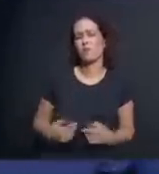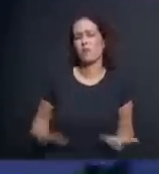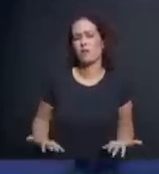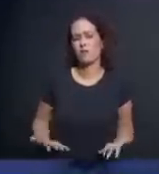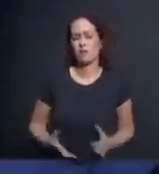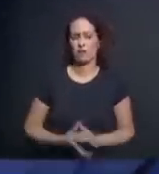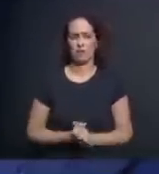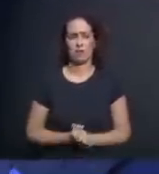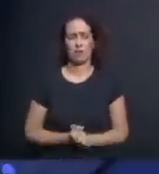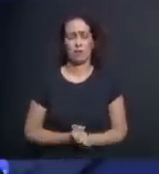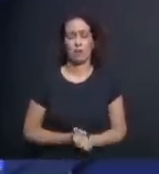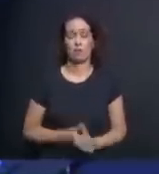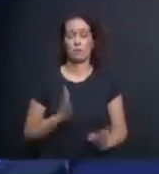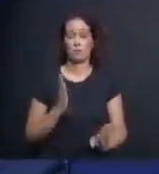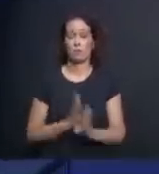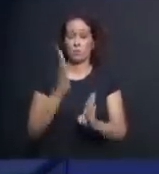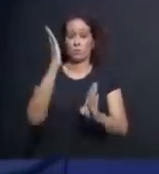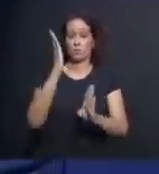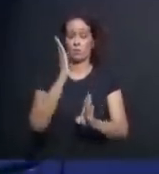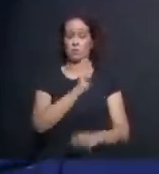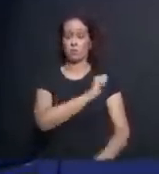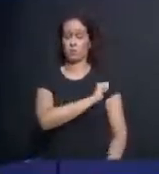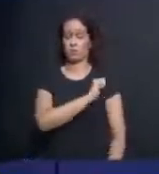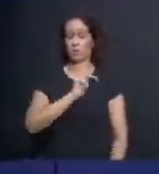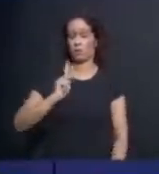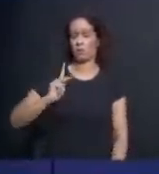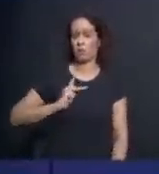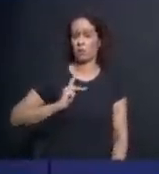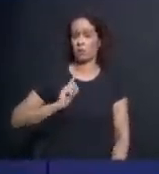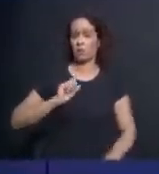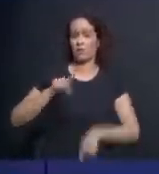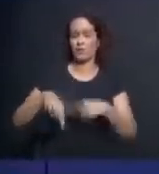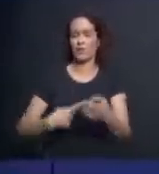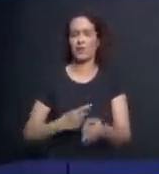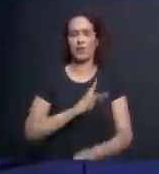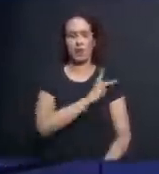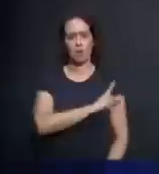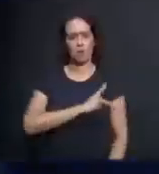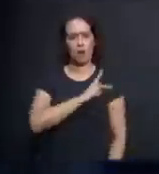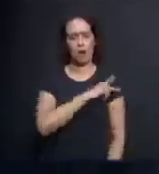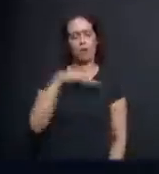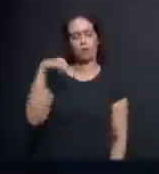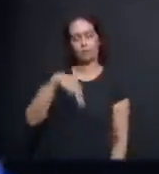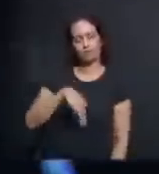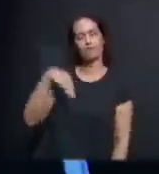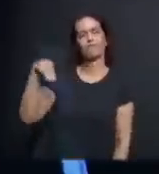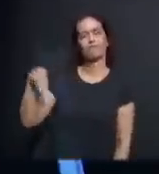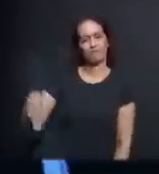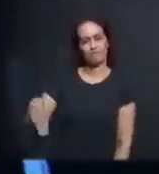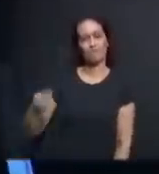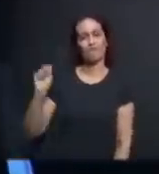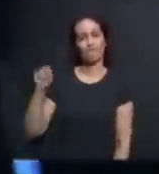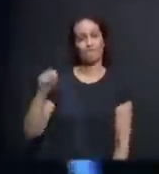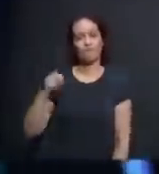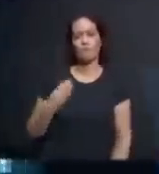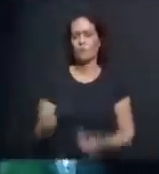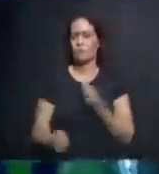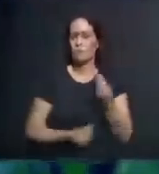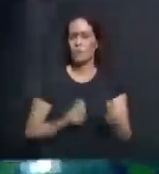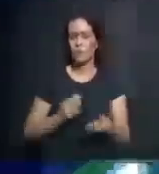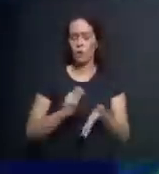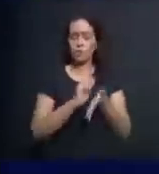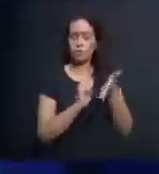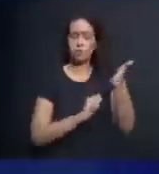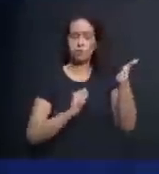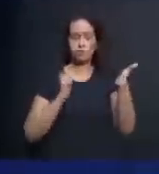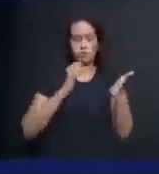apostólico na vida dele mais tarde. Paulo é mestre, gente. Ele é mestre, sim ou não? Não tem como escrever Romanos, o